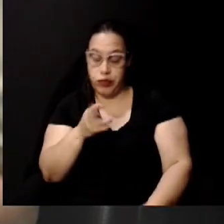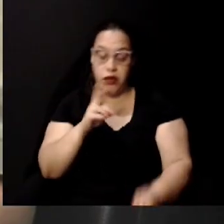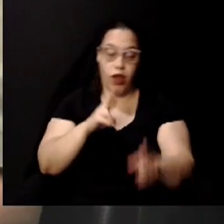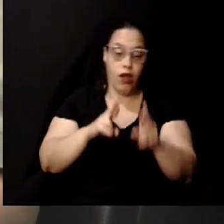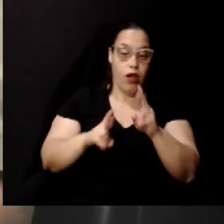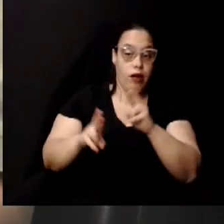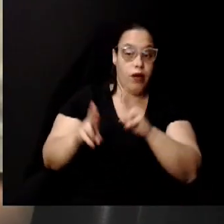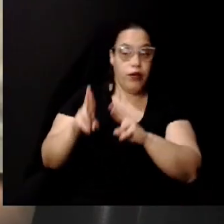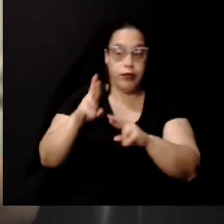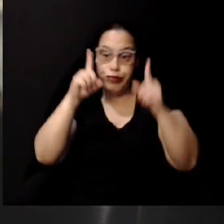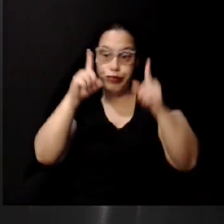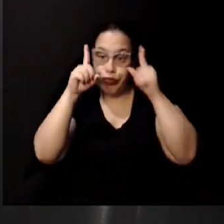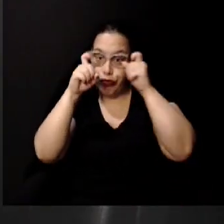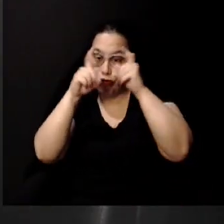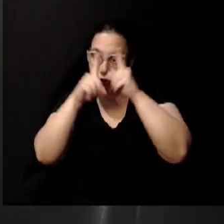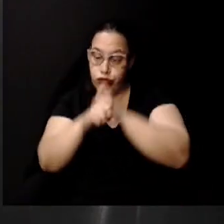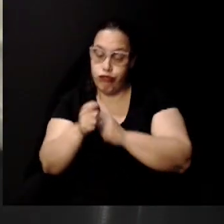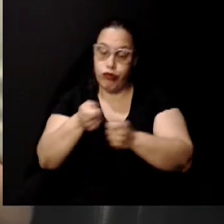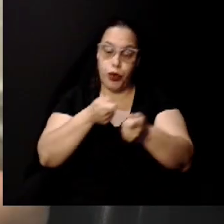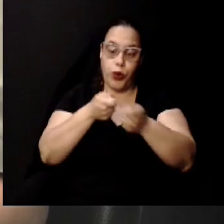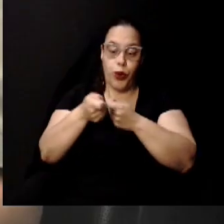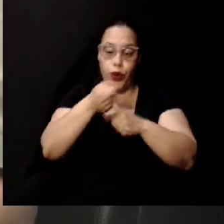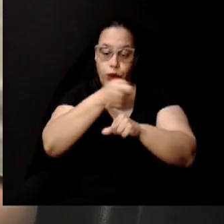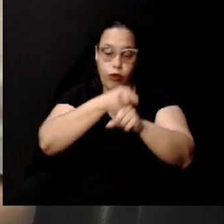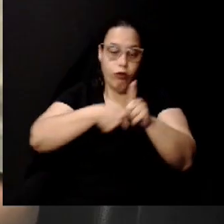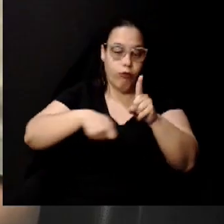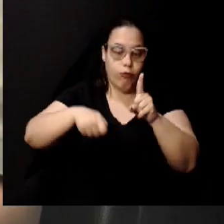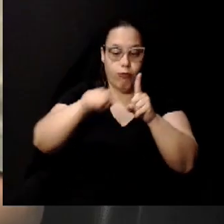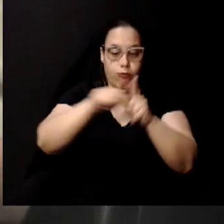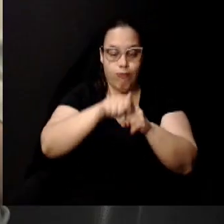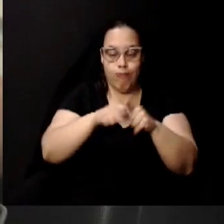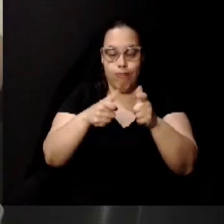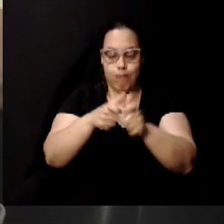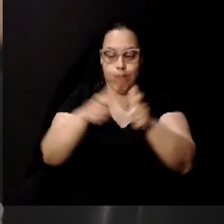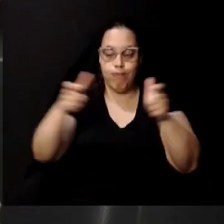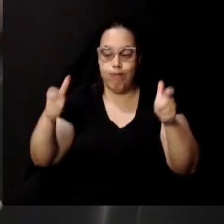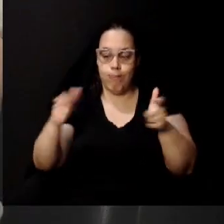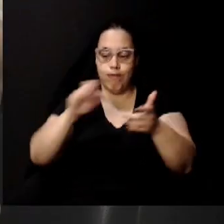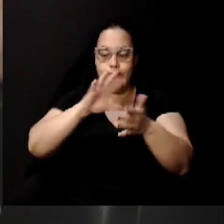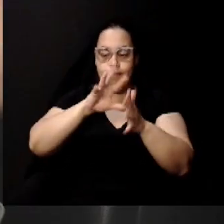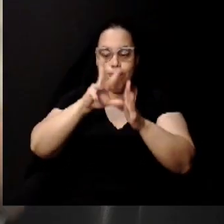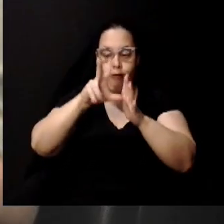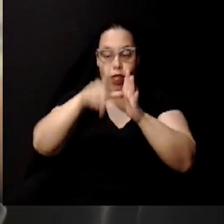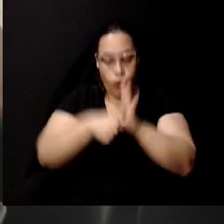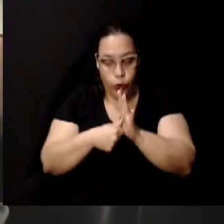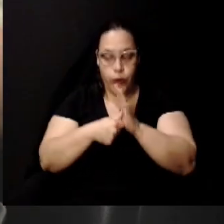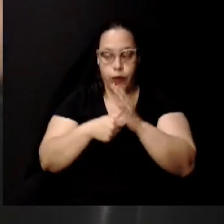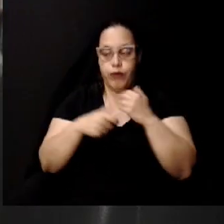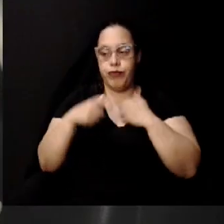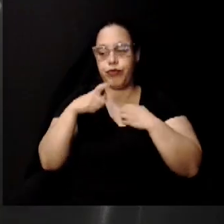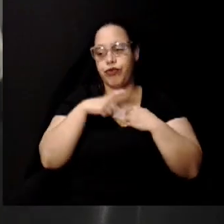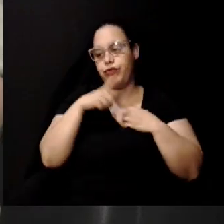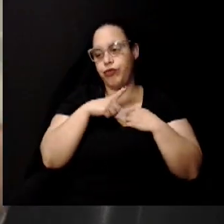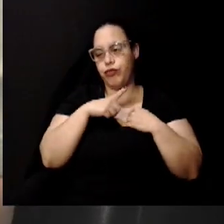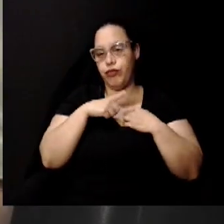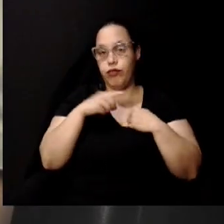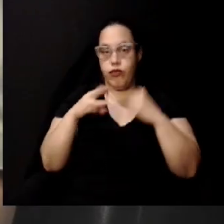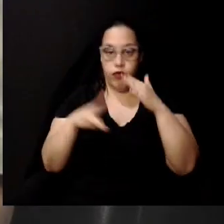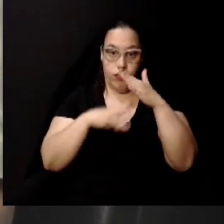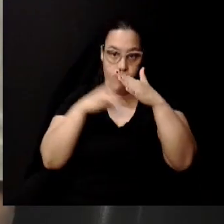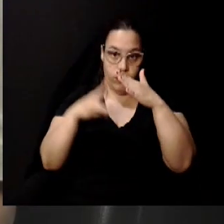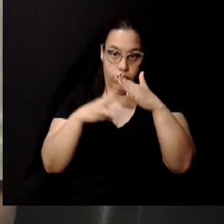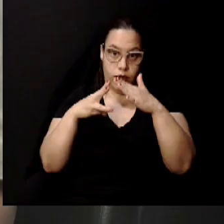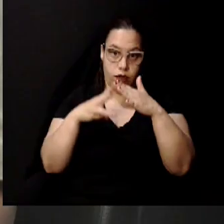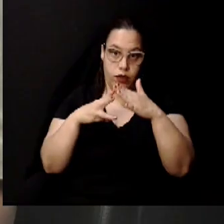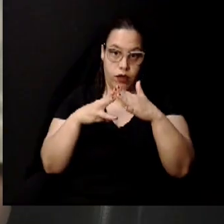dificulta o controle social, abre espaço para a corrupção, porque onde tem terceirização é uma avenida para a